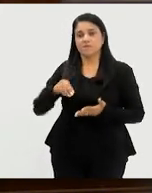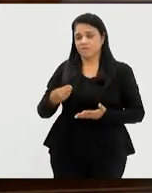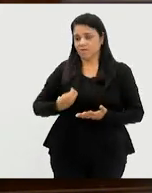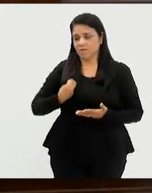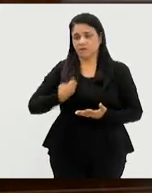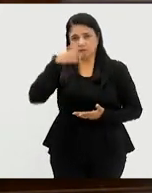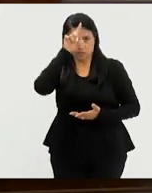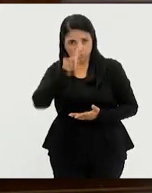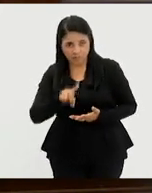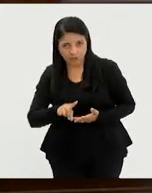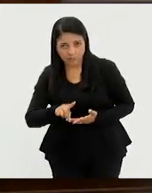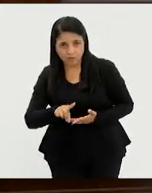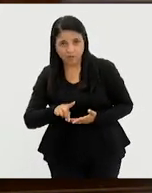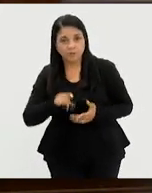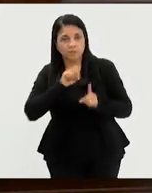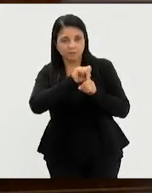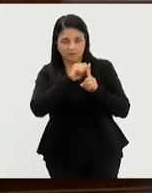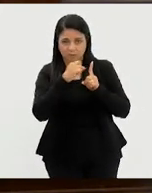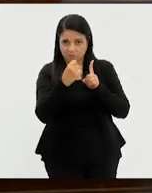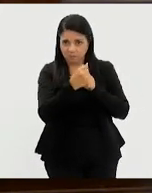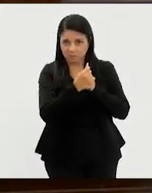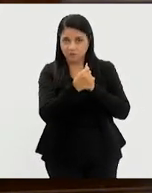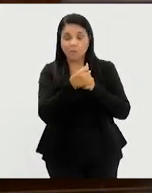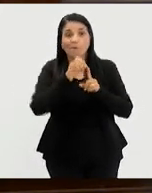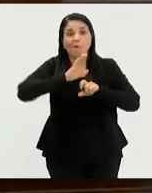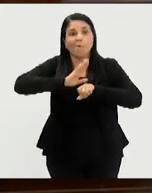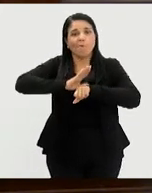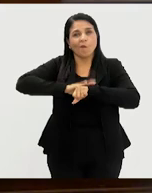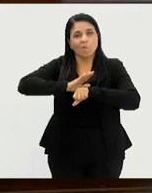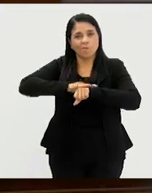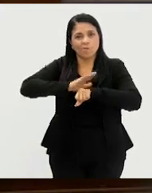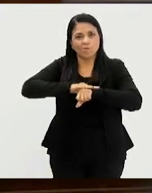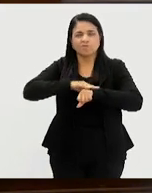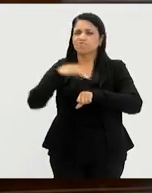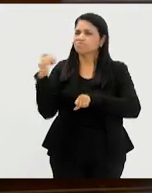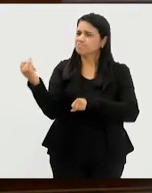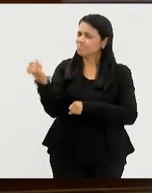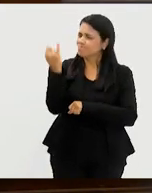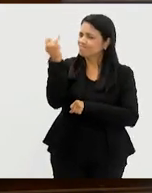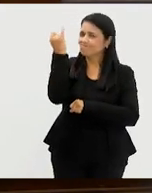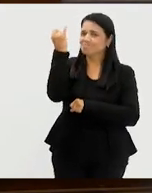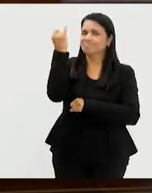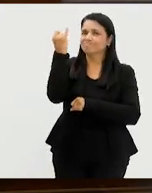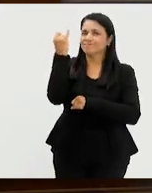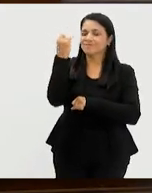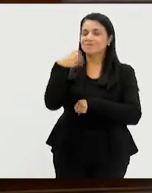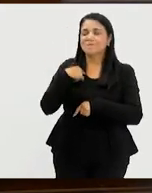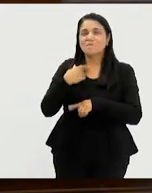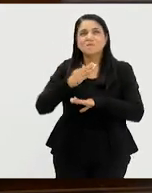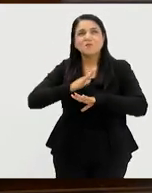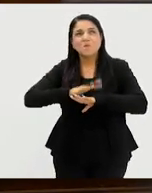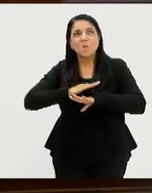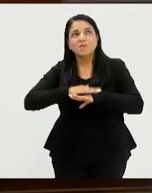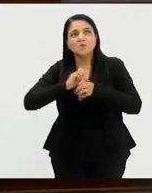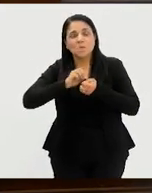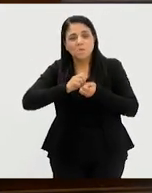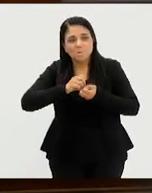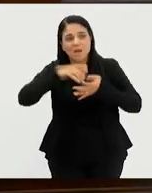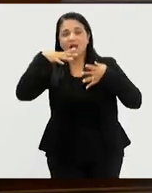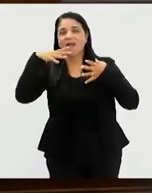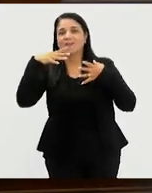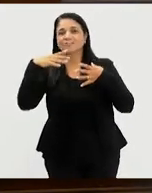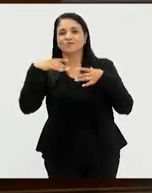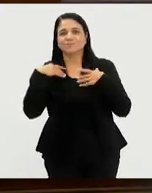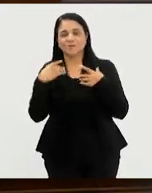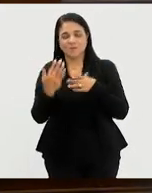sociedade então é um momento muito incrível é um momento muito mágico mas que traz para todos